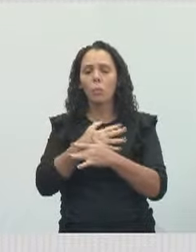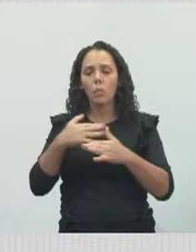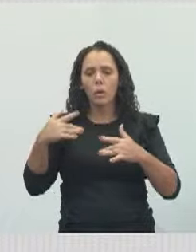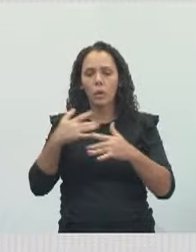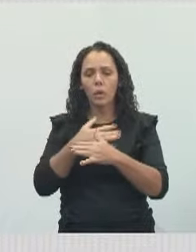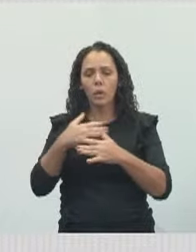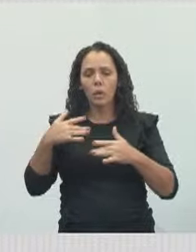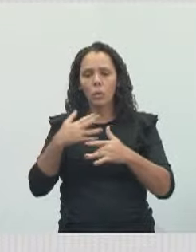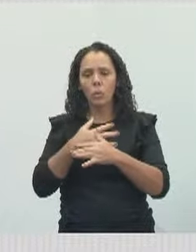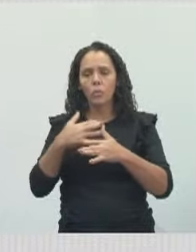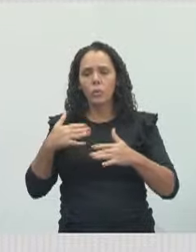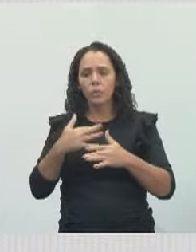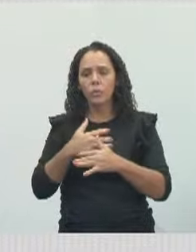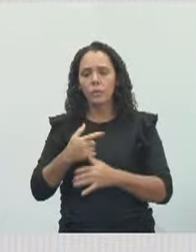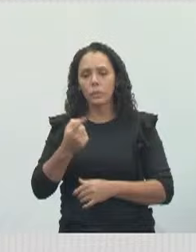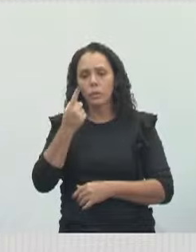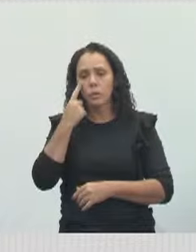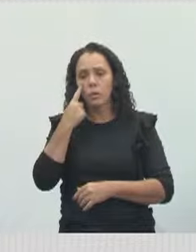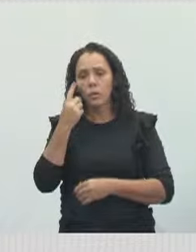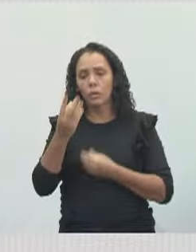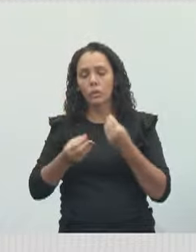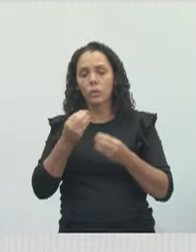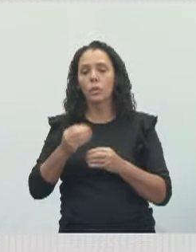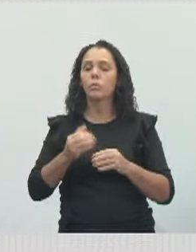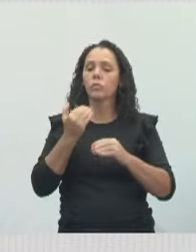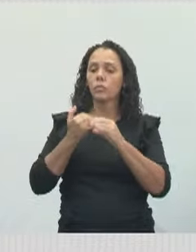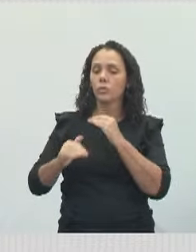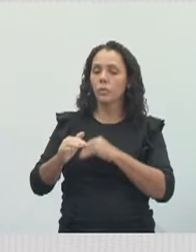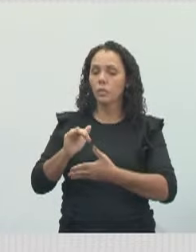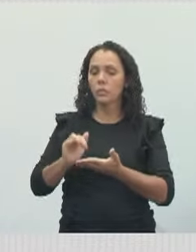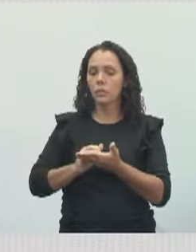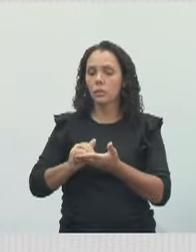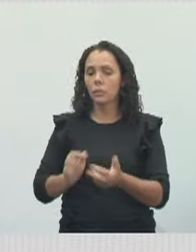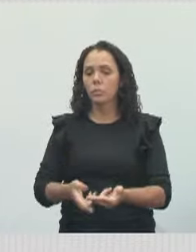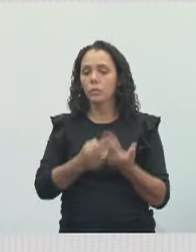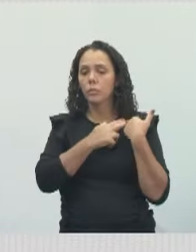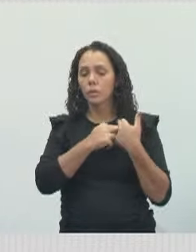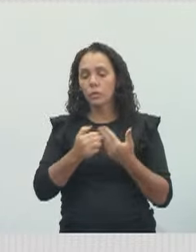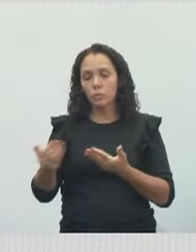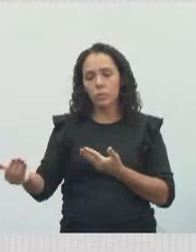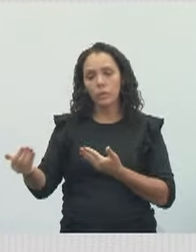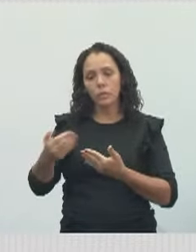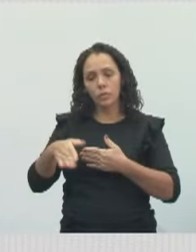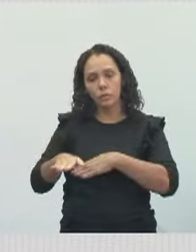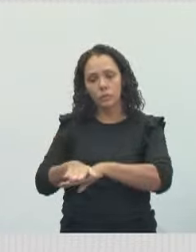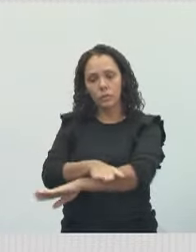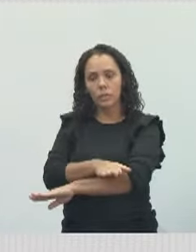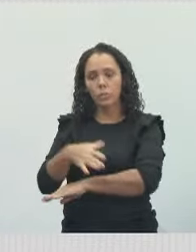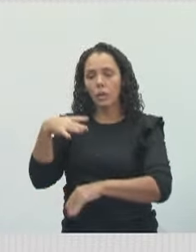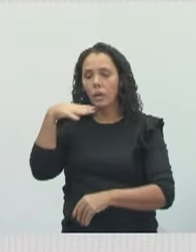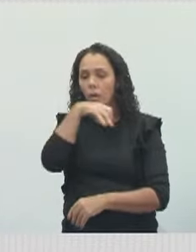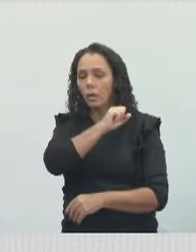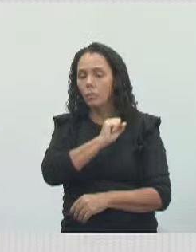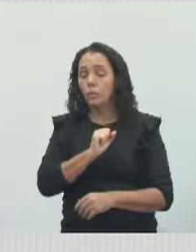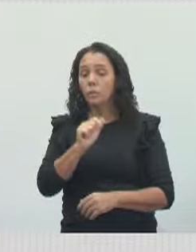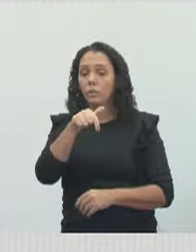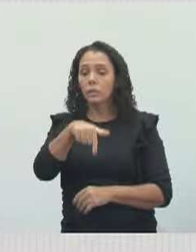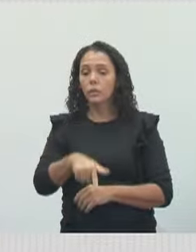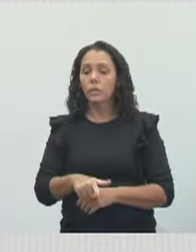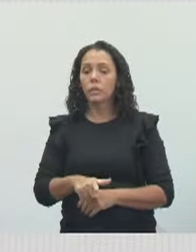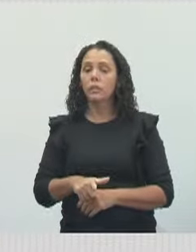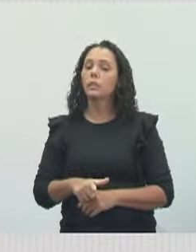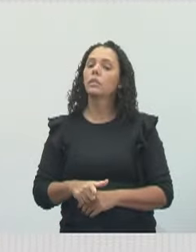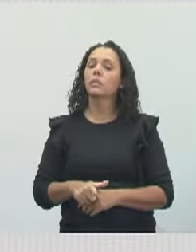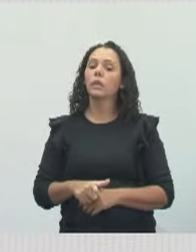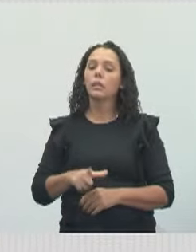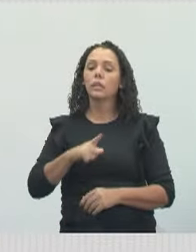Salvador, nessa situação. A gente vai estar encaminhando para a secretaria responsável para vir aqui tapar esses buracos o mais rápido possível. Aqui, né, tanto